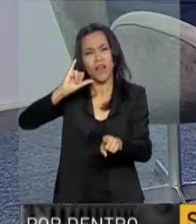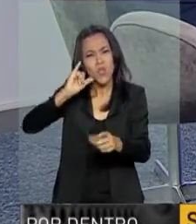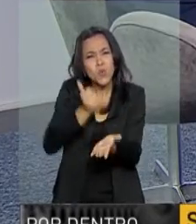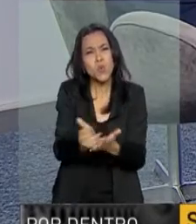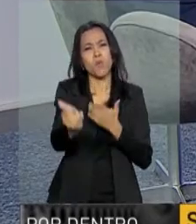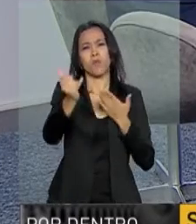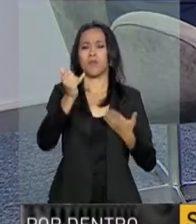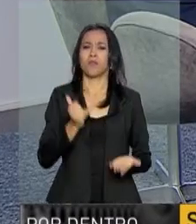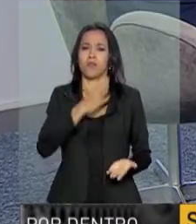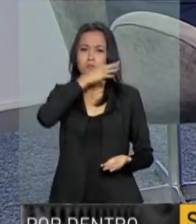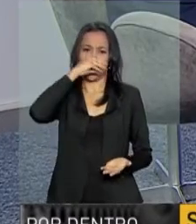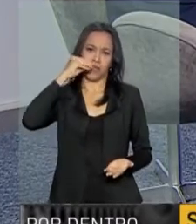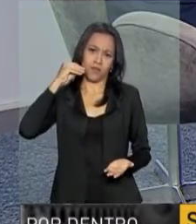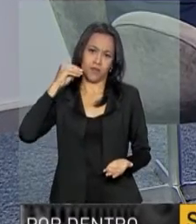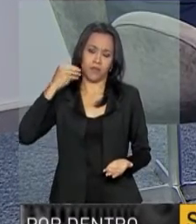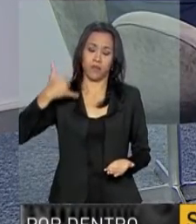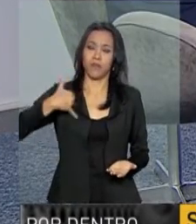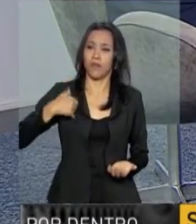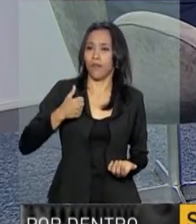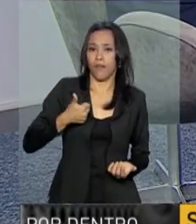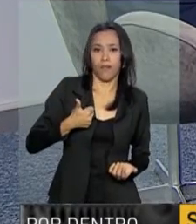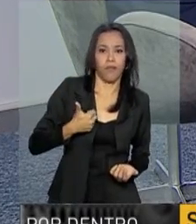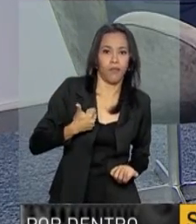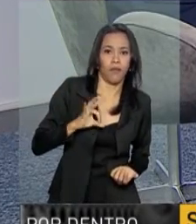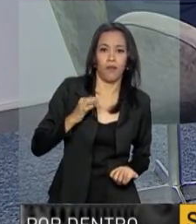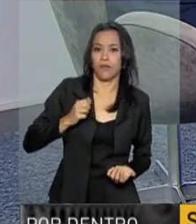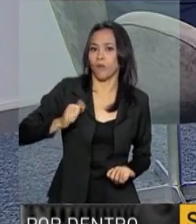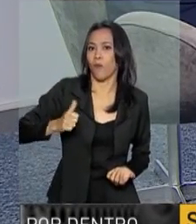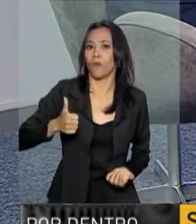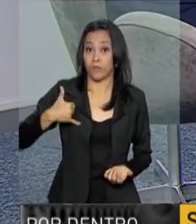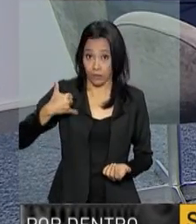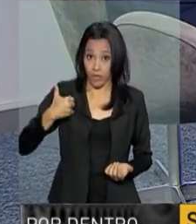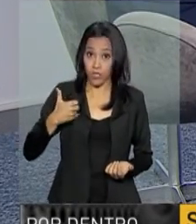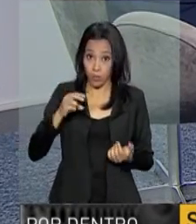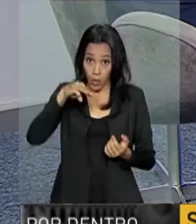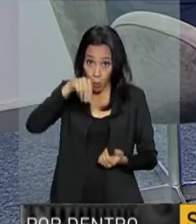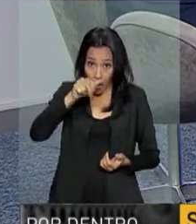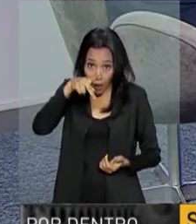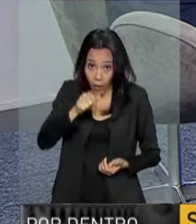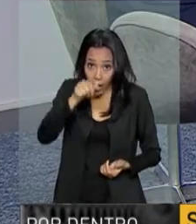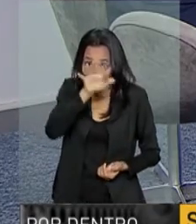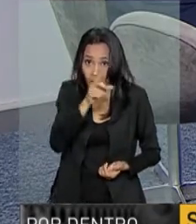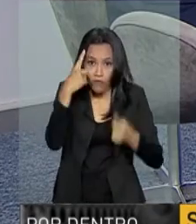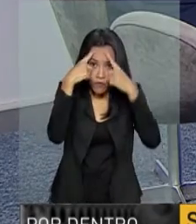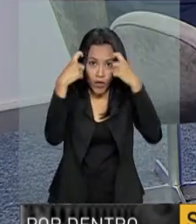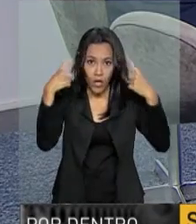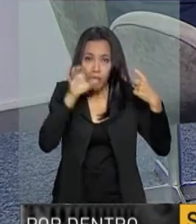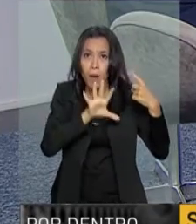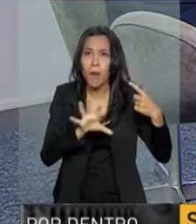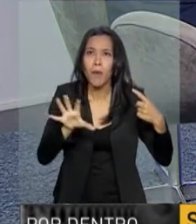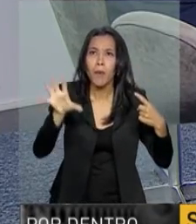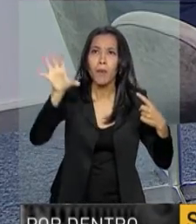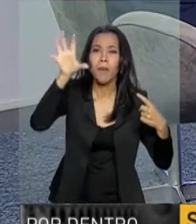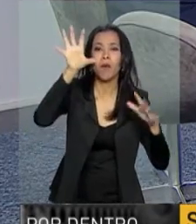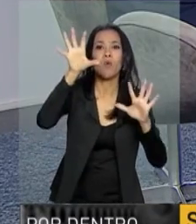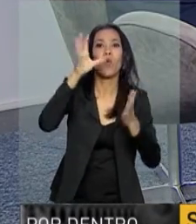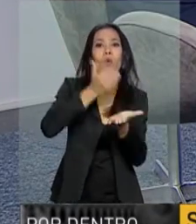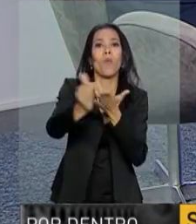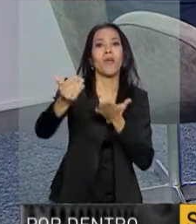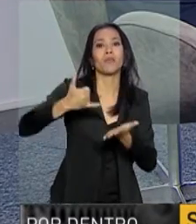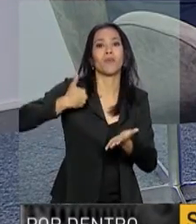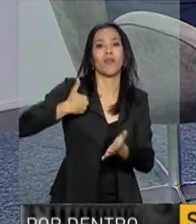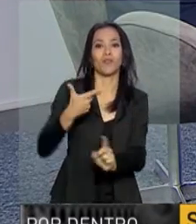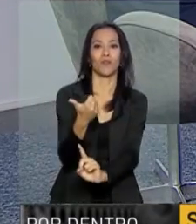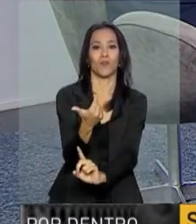adolescência desde os seus 10 11 anos segundo o mapa da violência a partir dos 12 anos começa o pico de violência